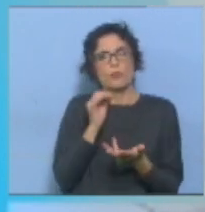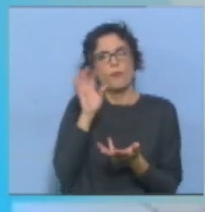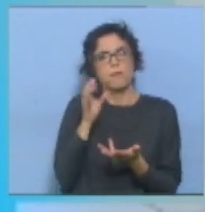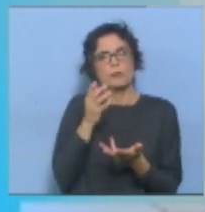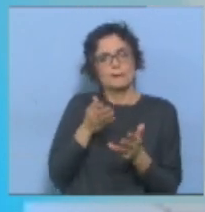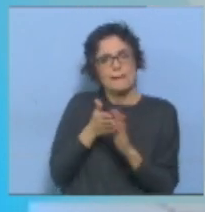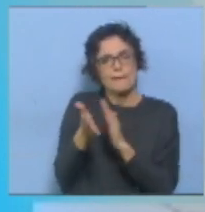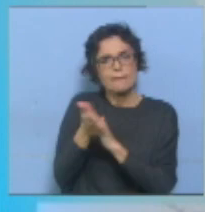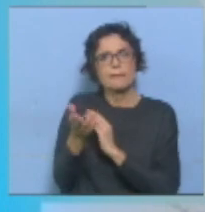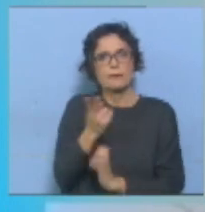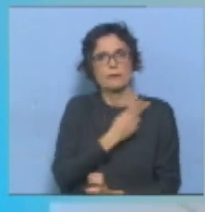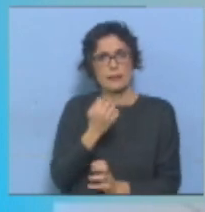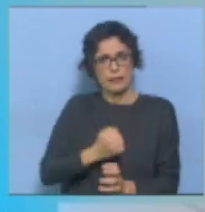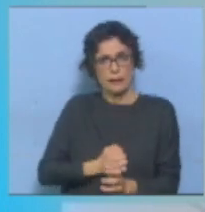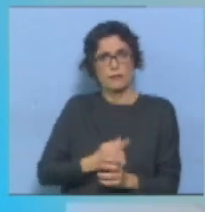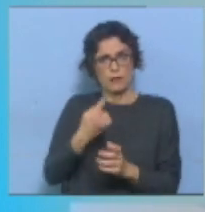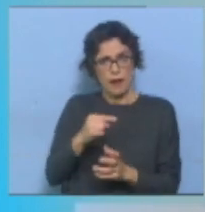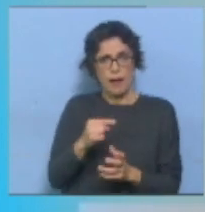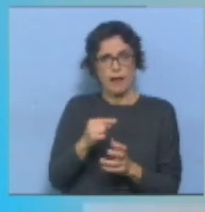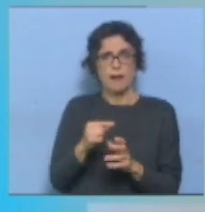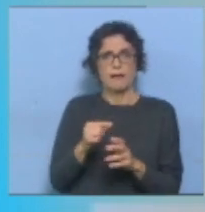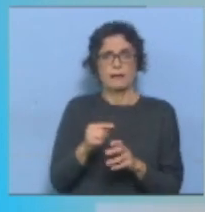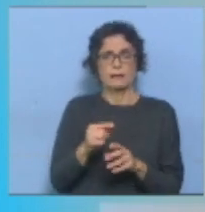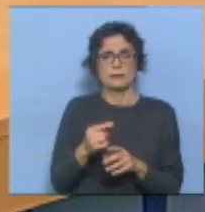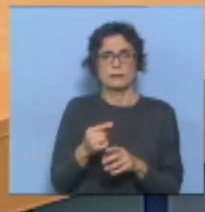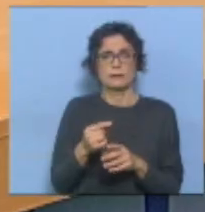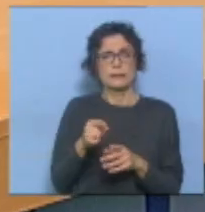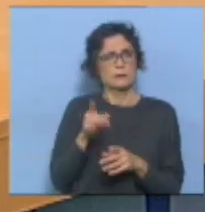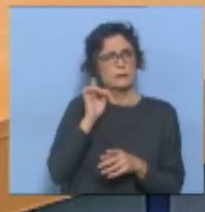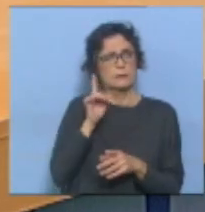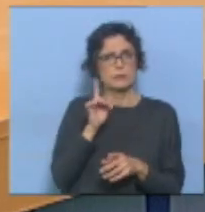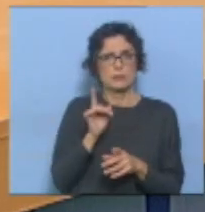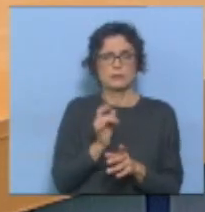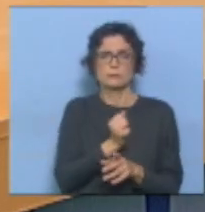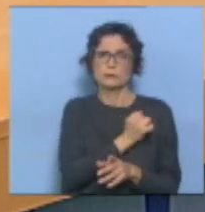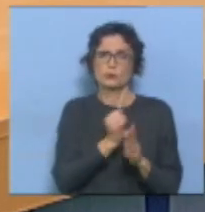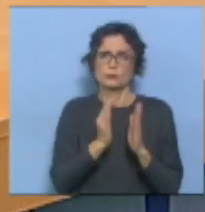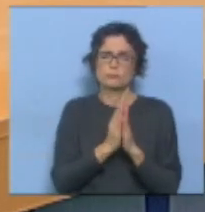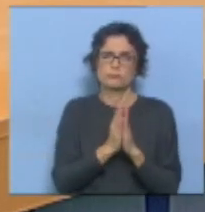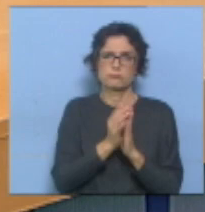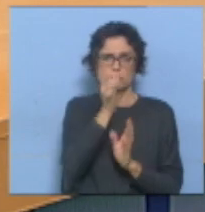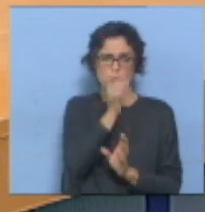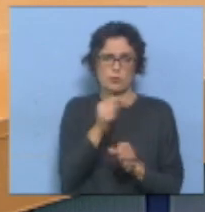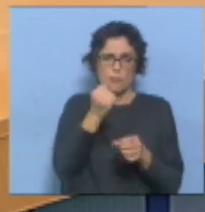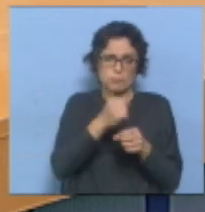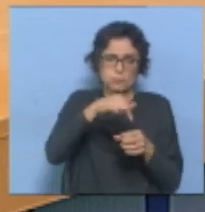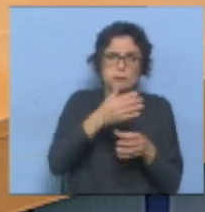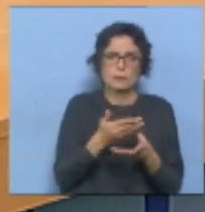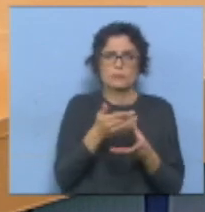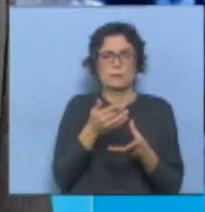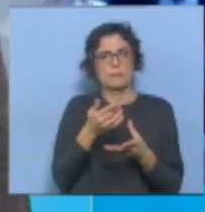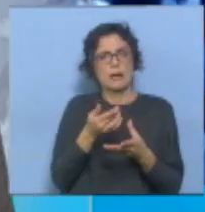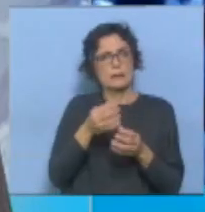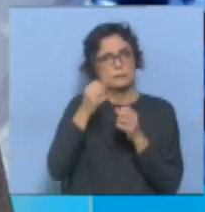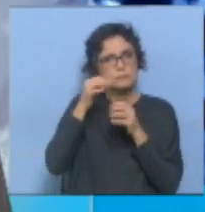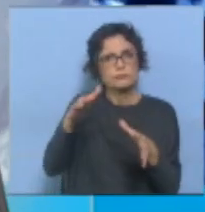beneficiarem dela. É importante também os párocos e as comunidades a tornarem esta universidade mais de todos.